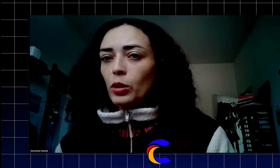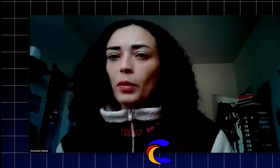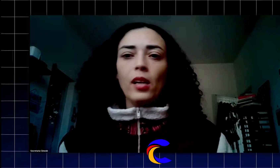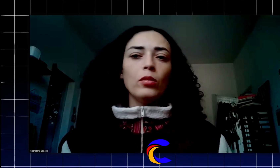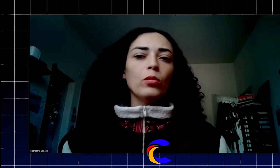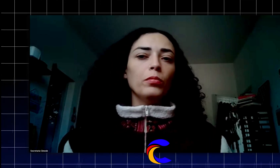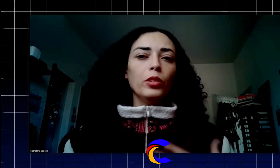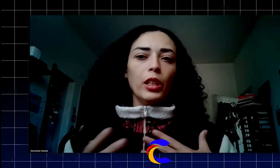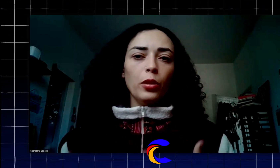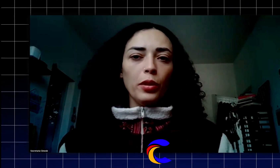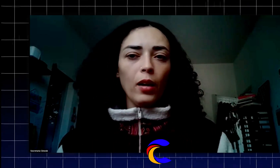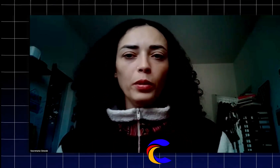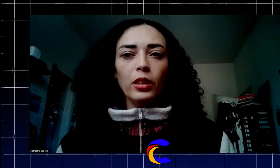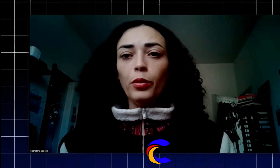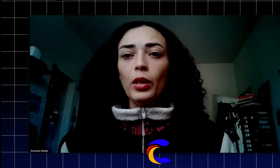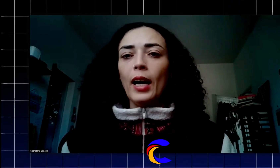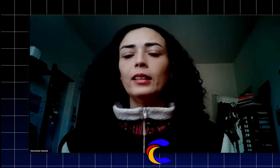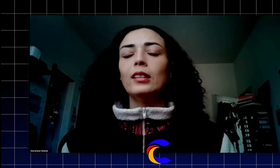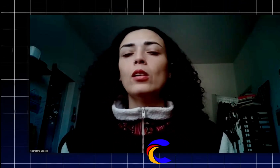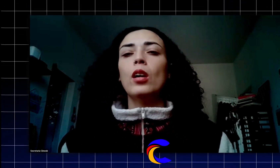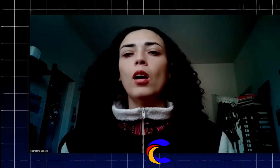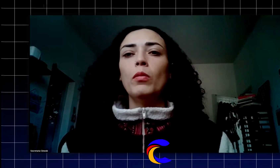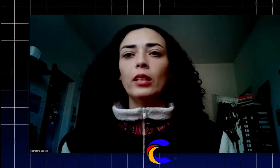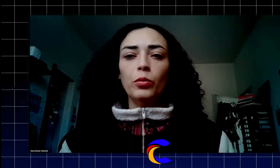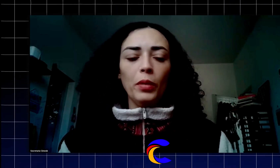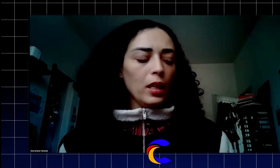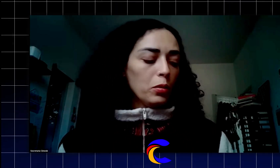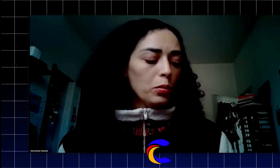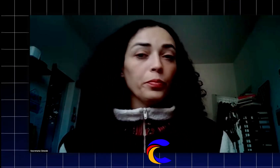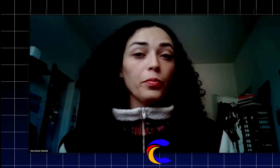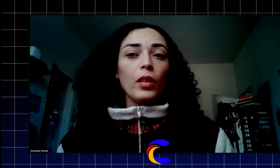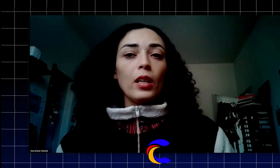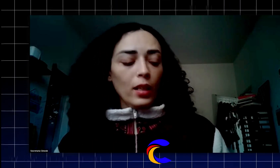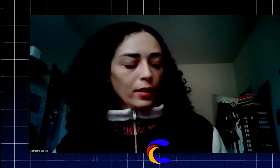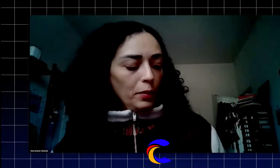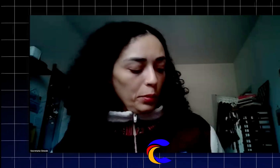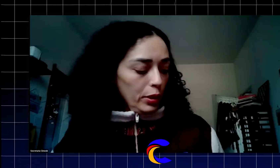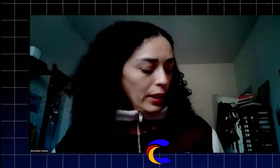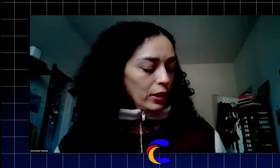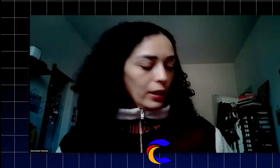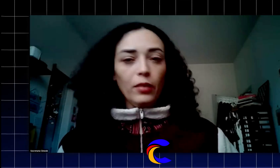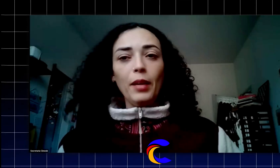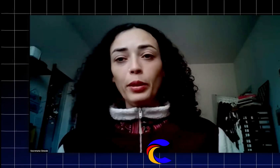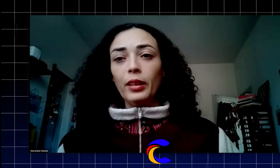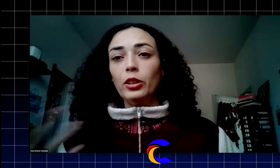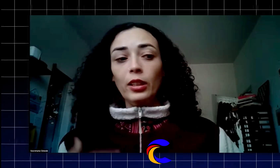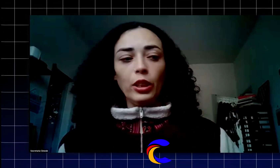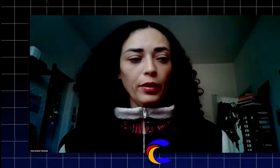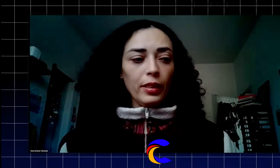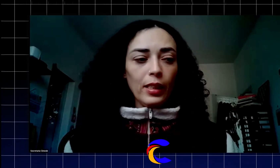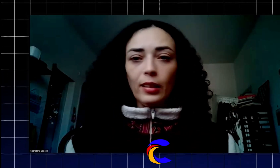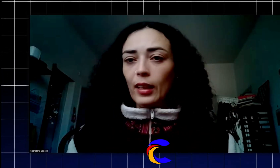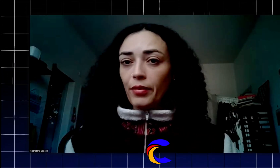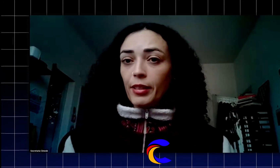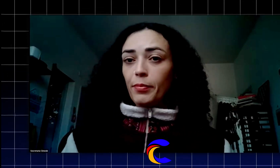no atendimento, direcionar coisas focadas ao atendimento e assim por diante. Então, é importante da